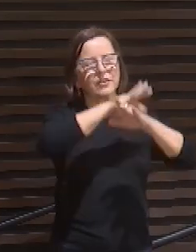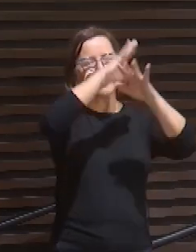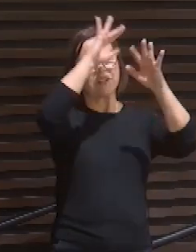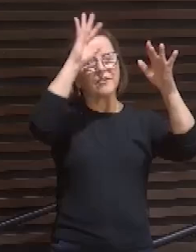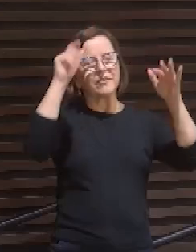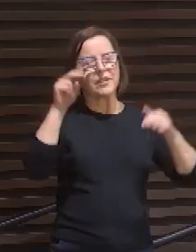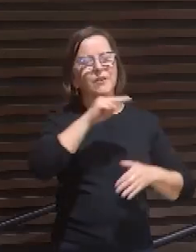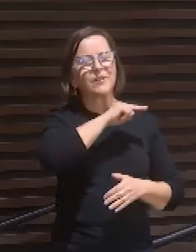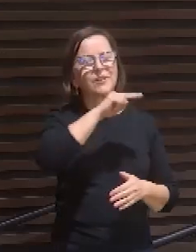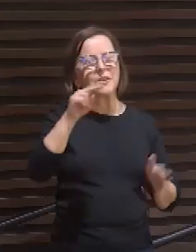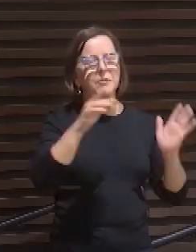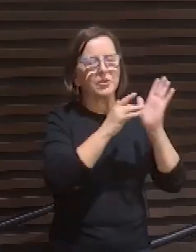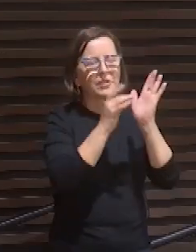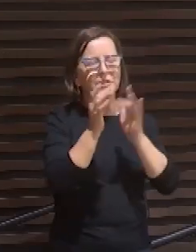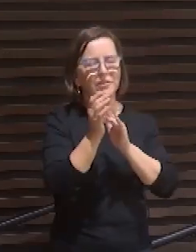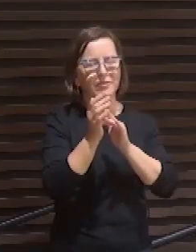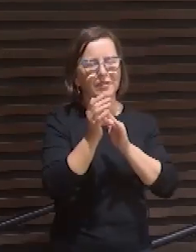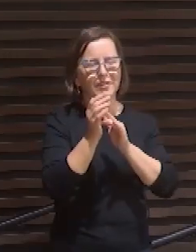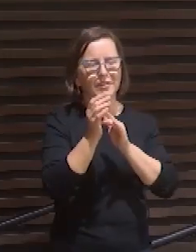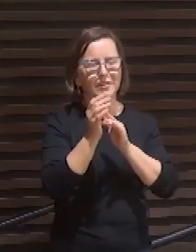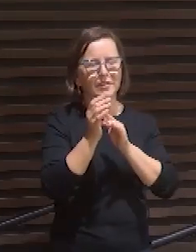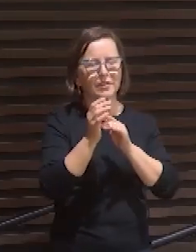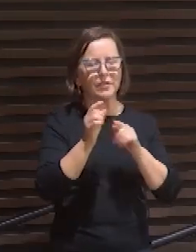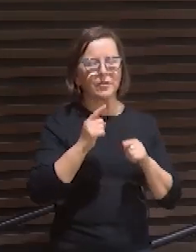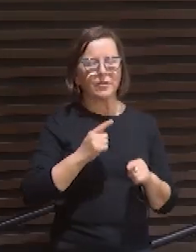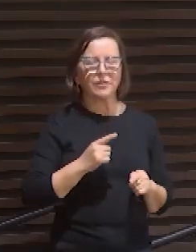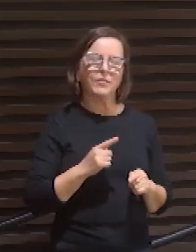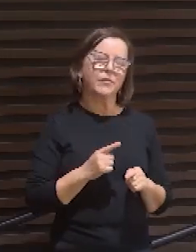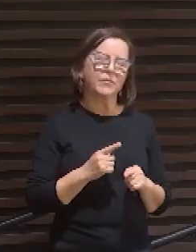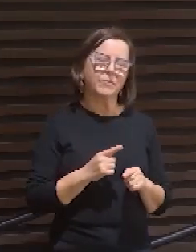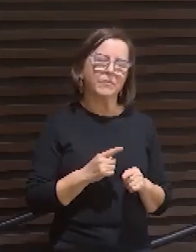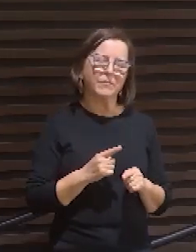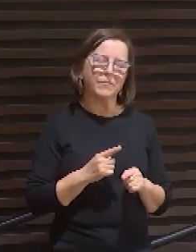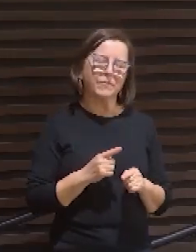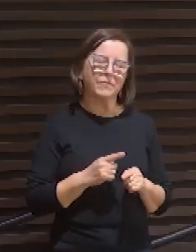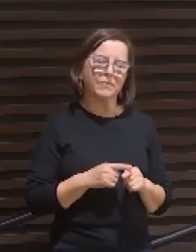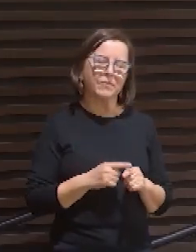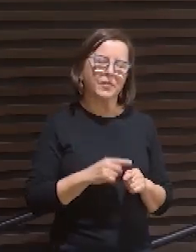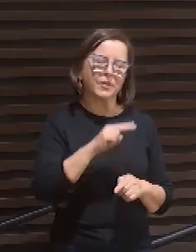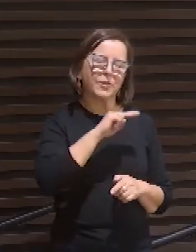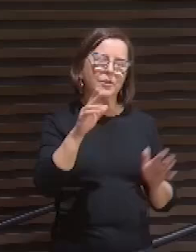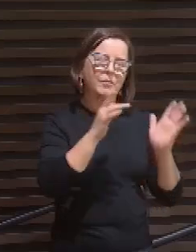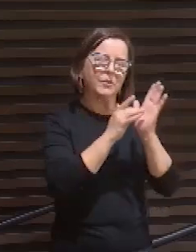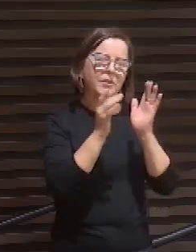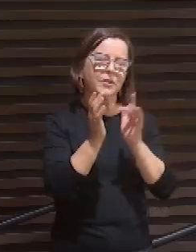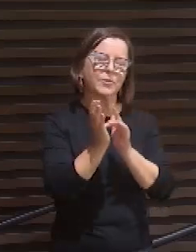de Jesus, porque nós oramos por ele. Amém.